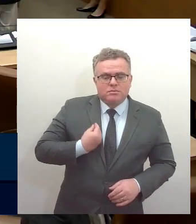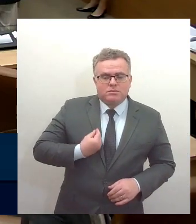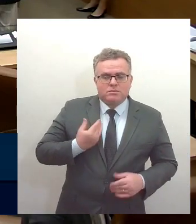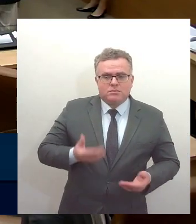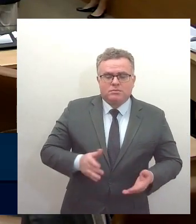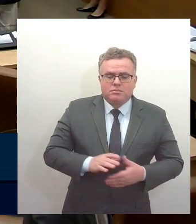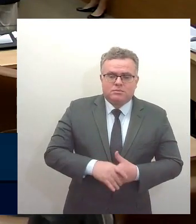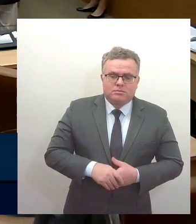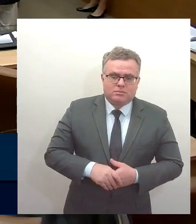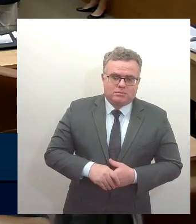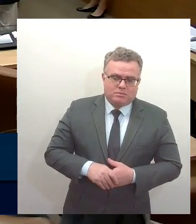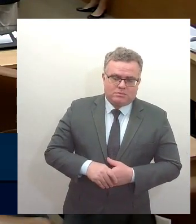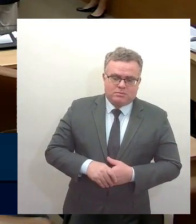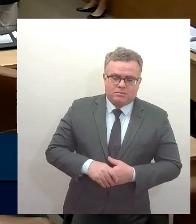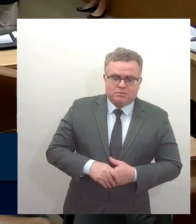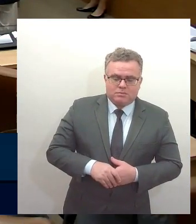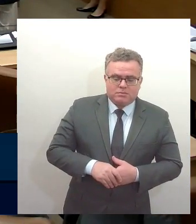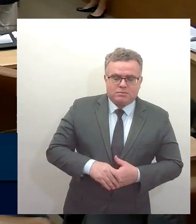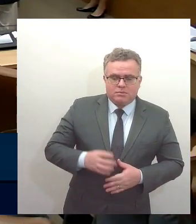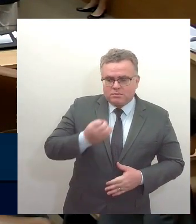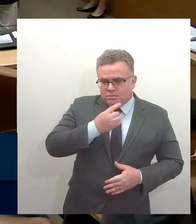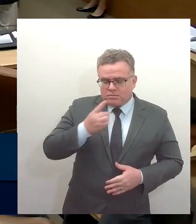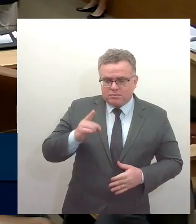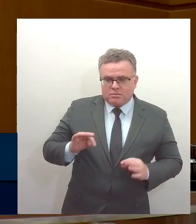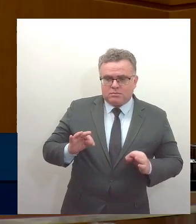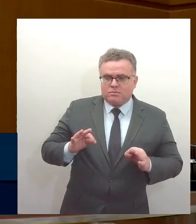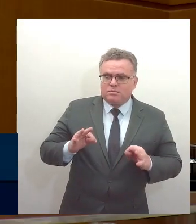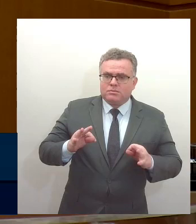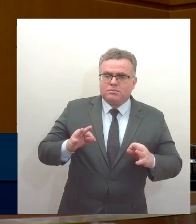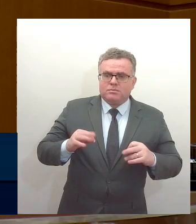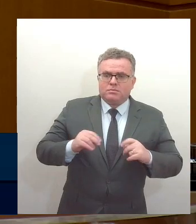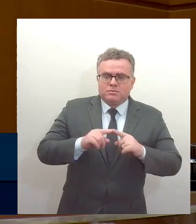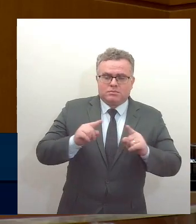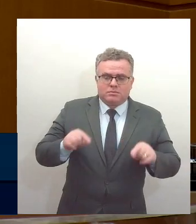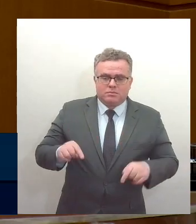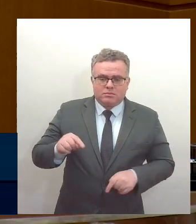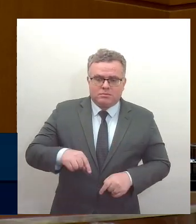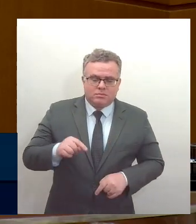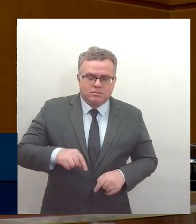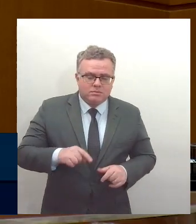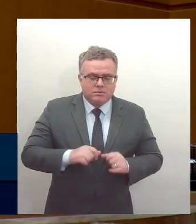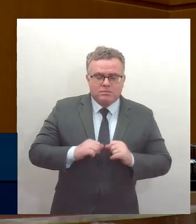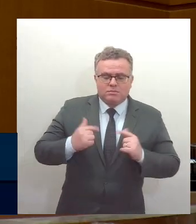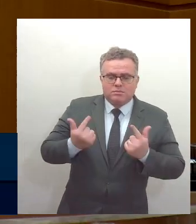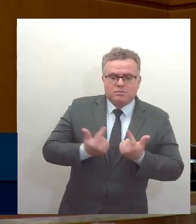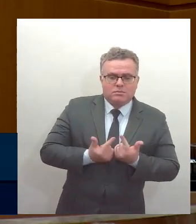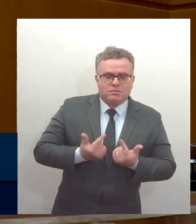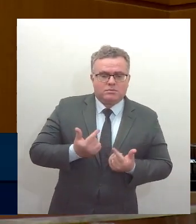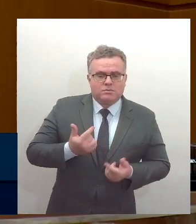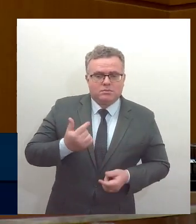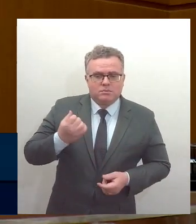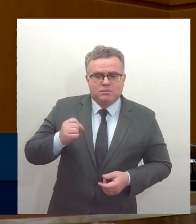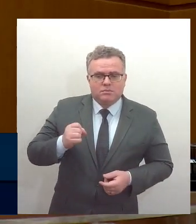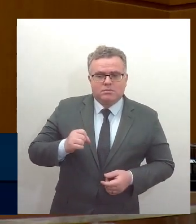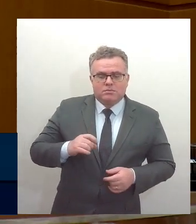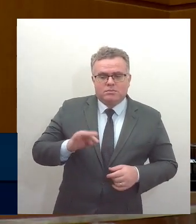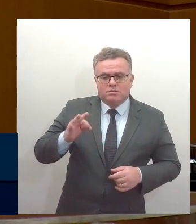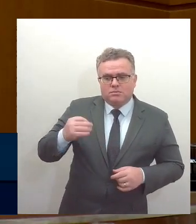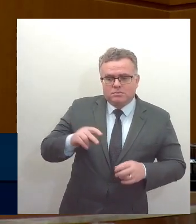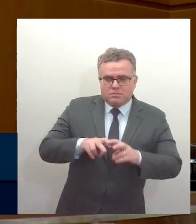todos, funcionários da casa, a todos que estão na galeria. Senhor presidente,